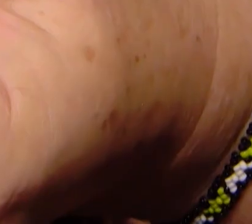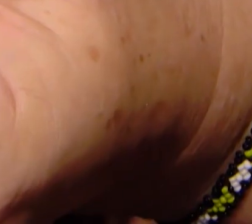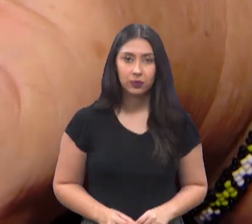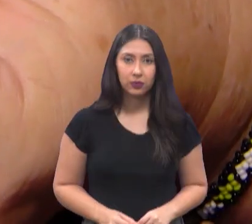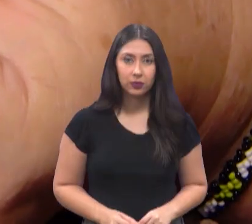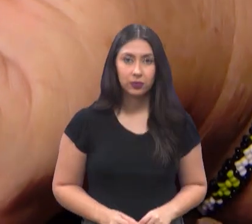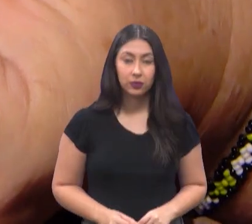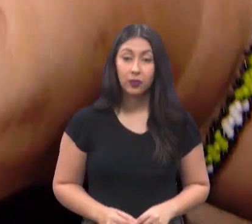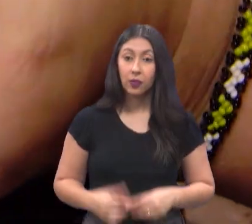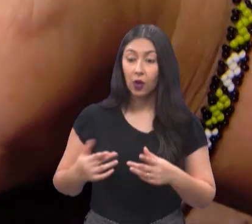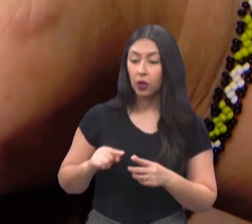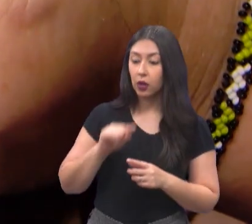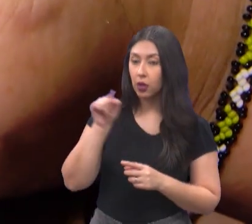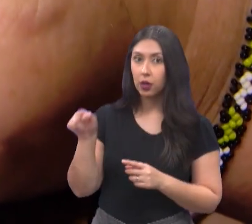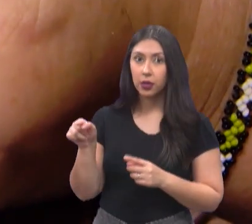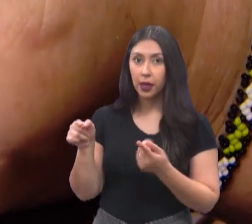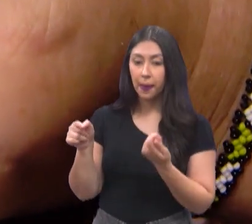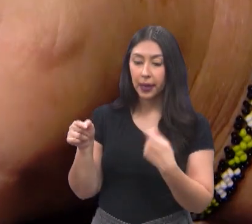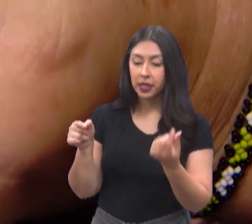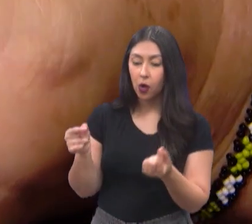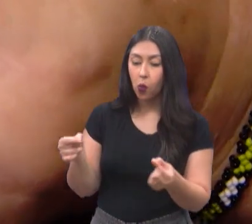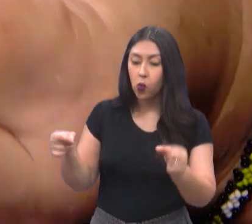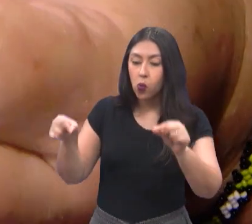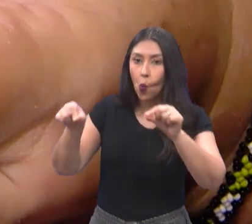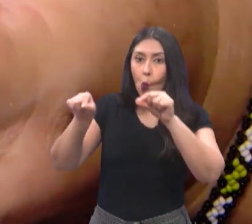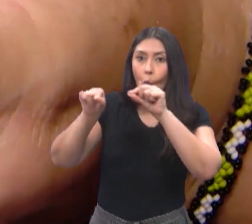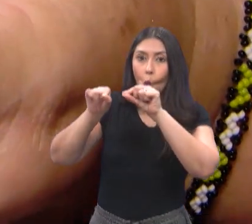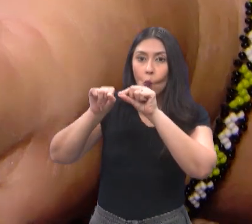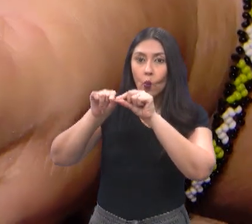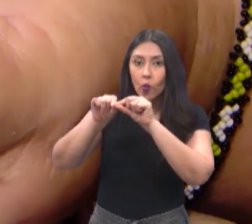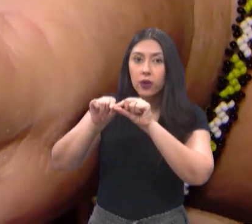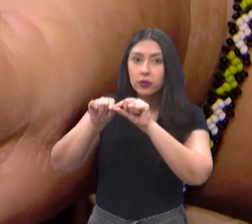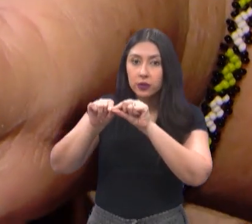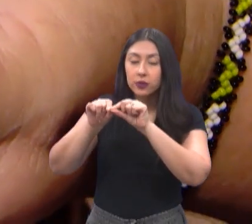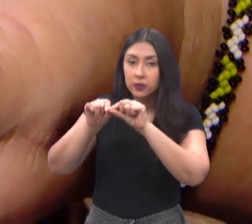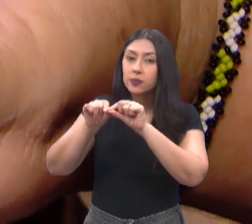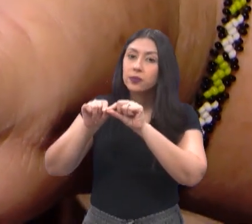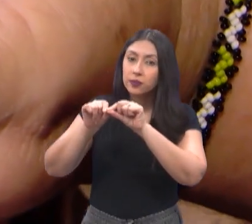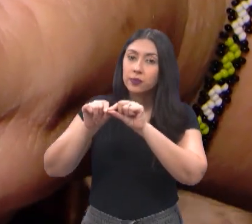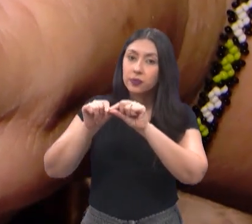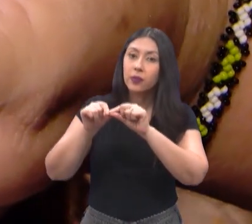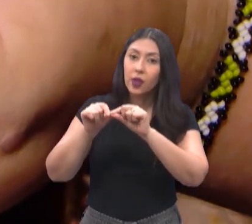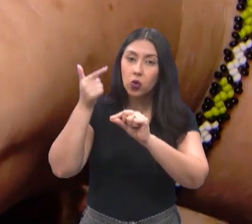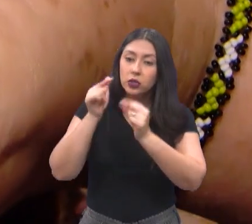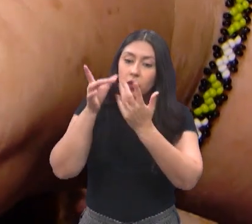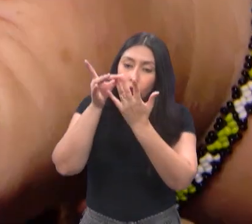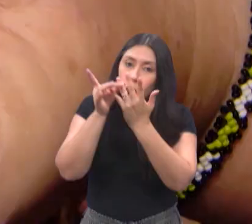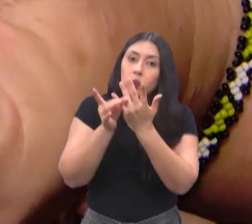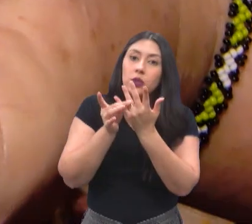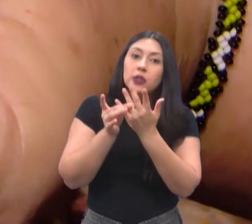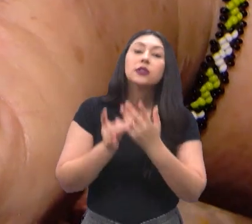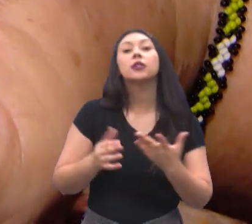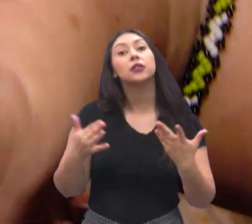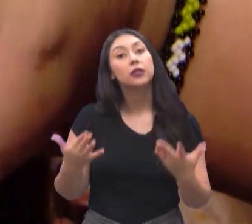Essa ponta, nós vamos fazer ela juntar com essa, para virar um elo. E esse elo é o nosso anel, é a nossa aliança. Então,